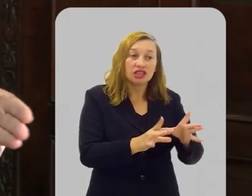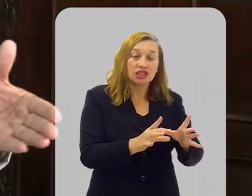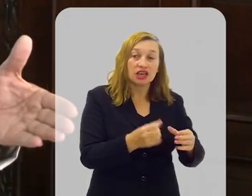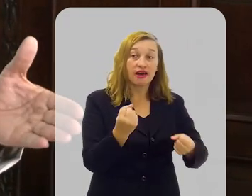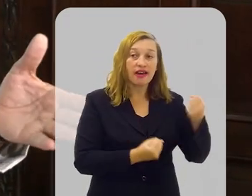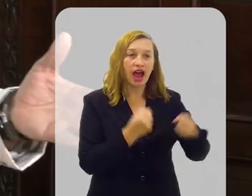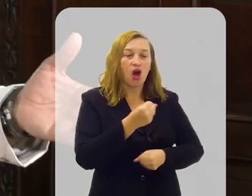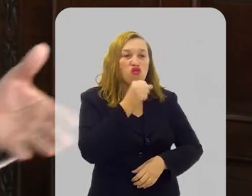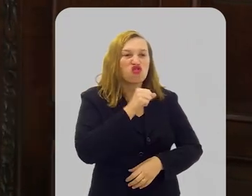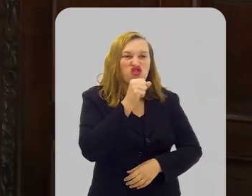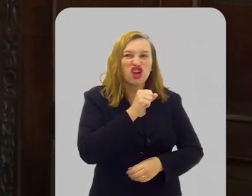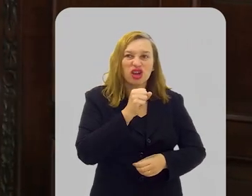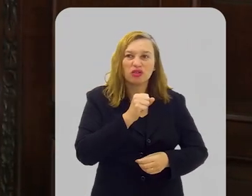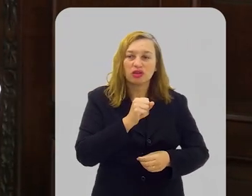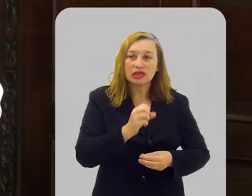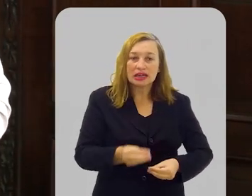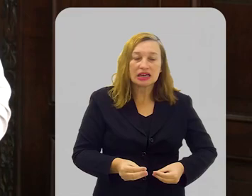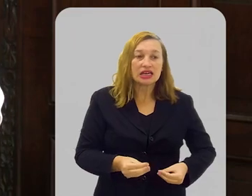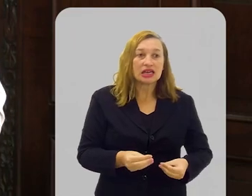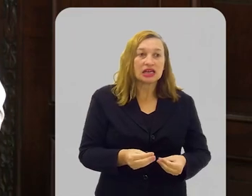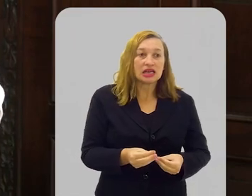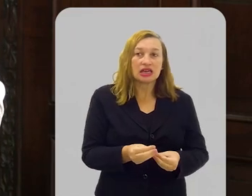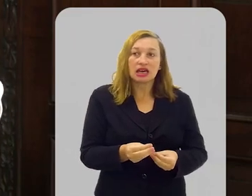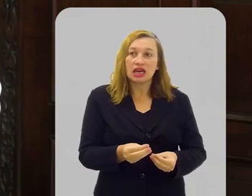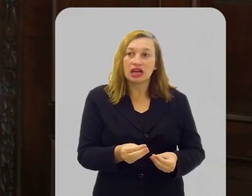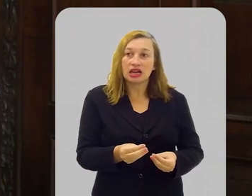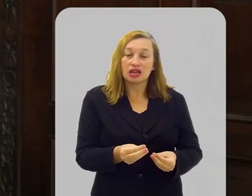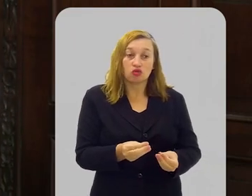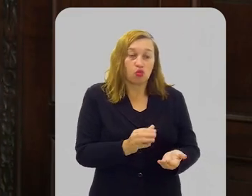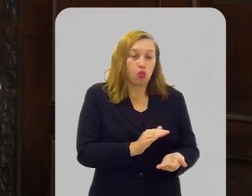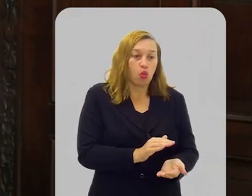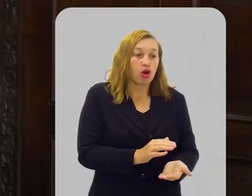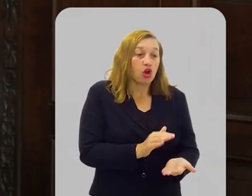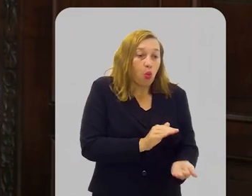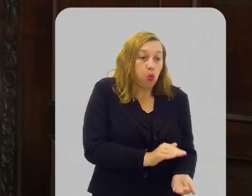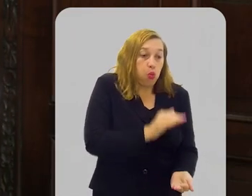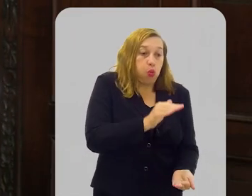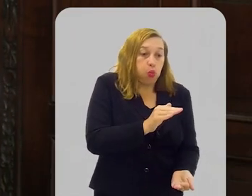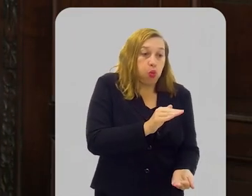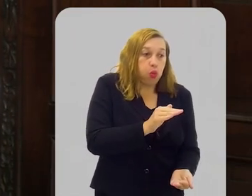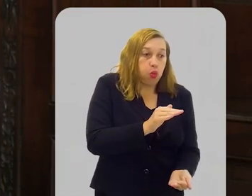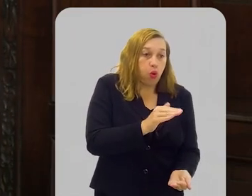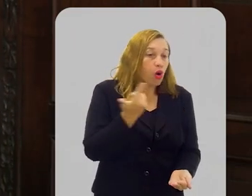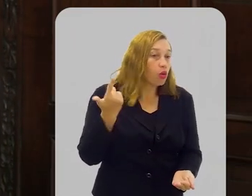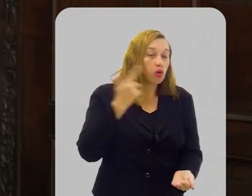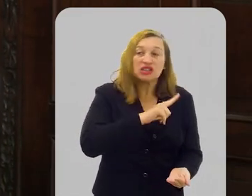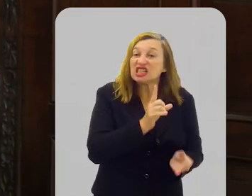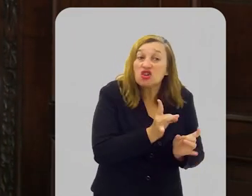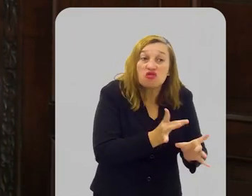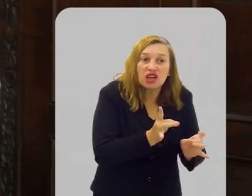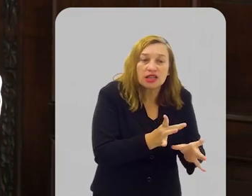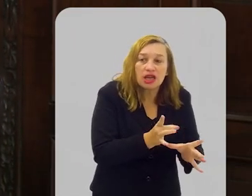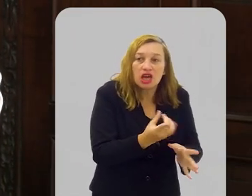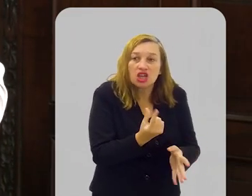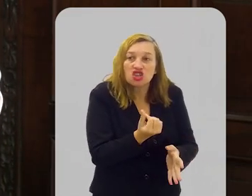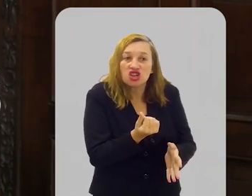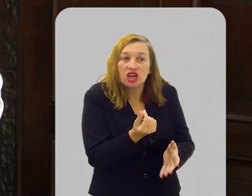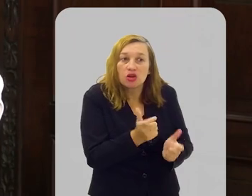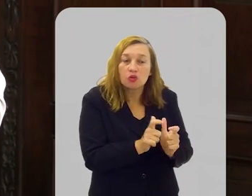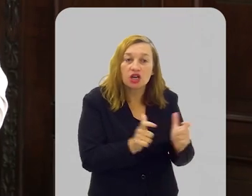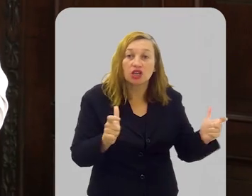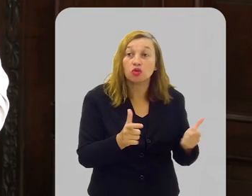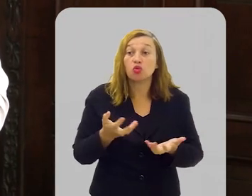vendem carros antigos. E deram muitos milhões. O que eu quero dizer é que talvez não dão valor a